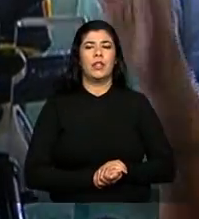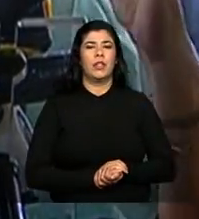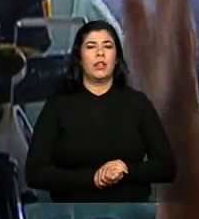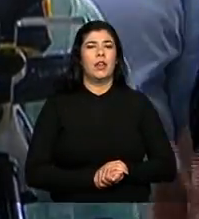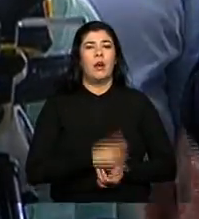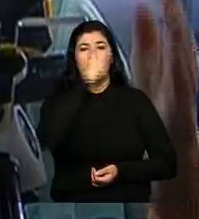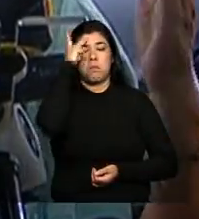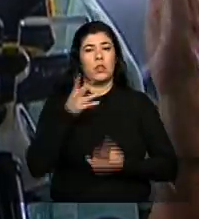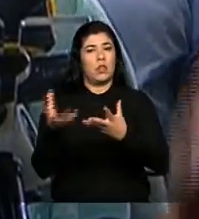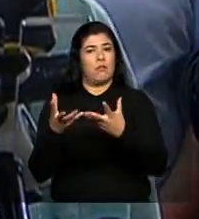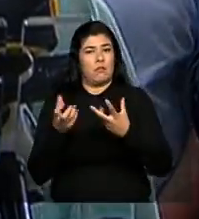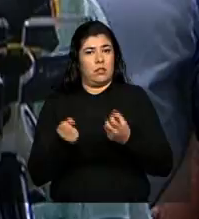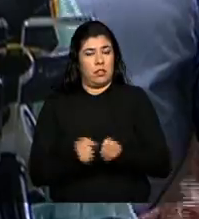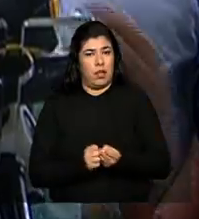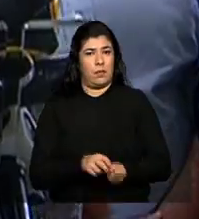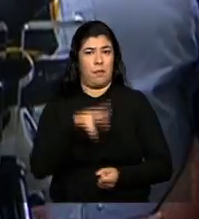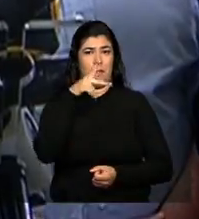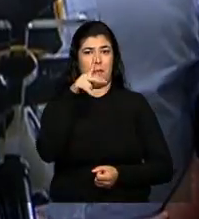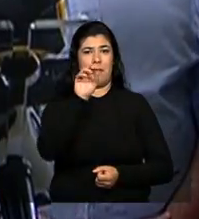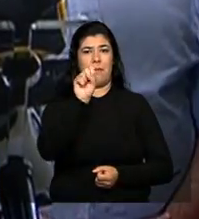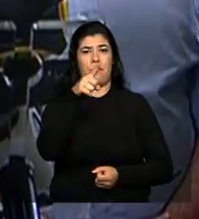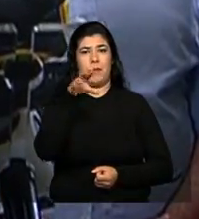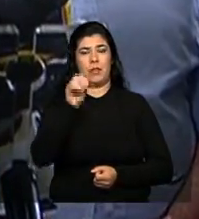Nós não podemos deixar que